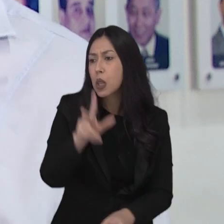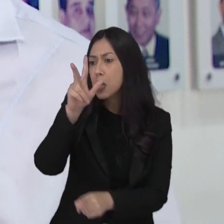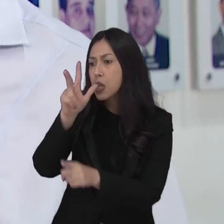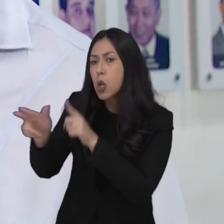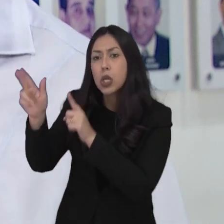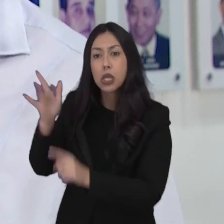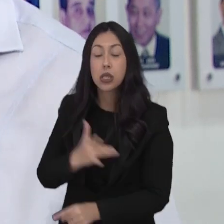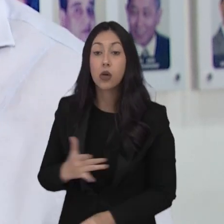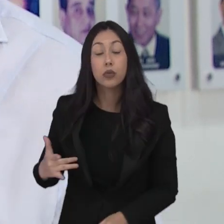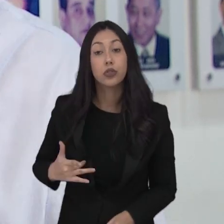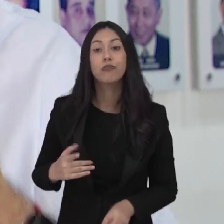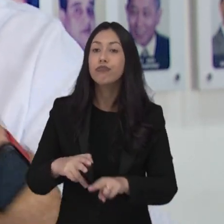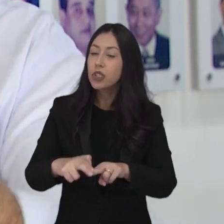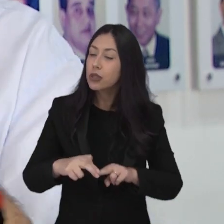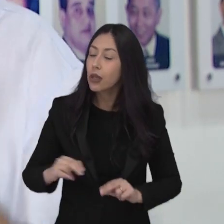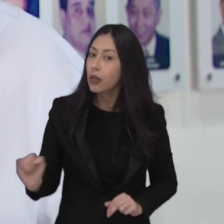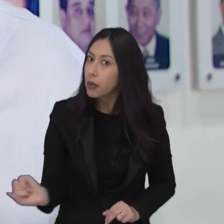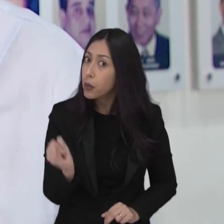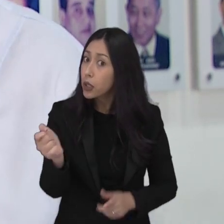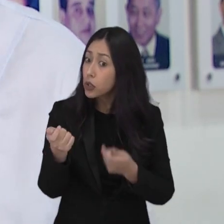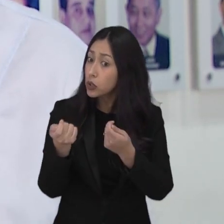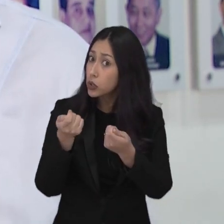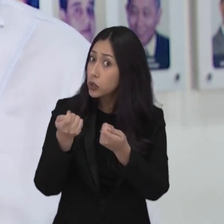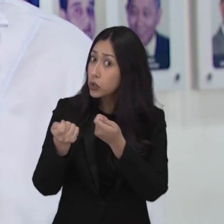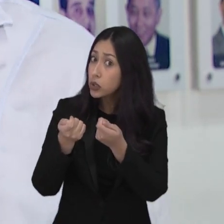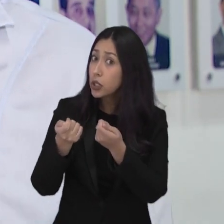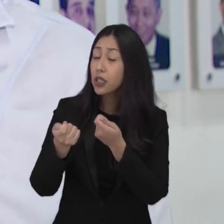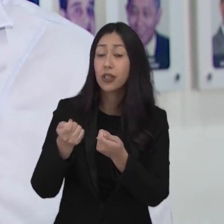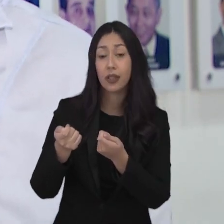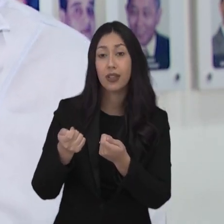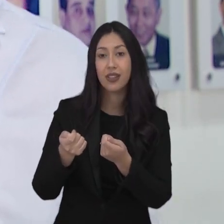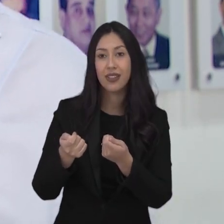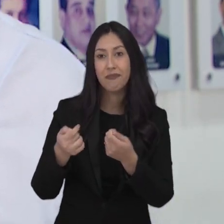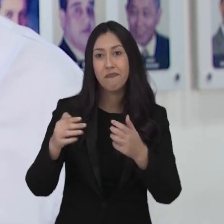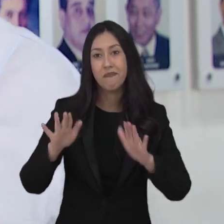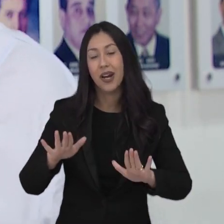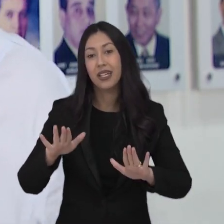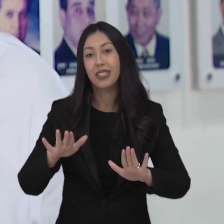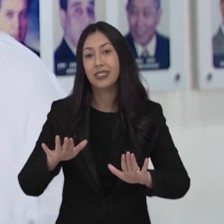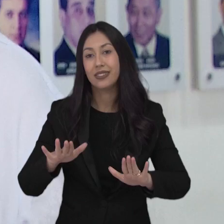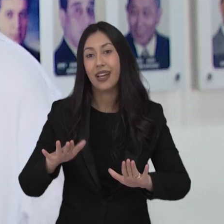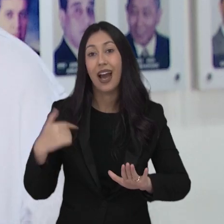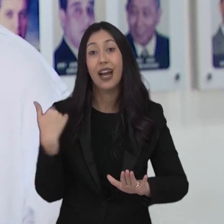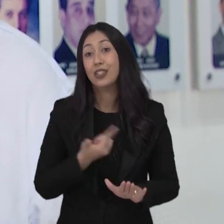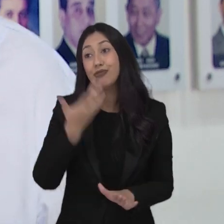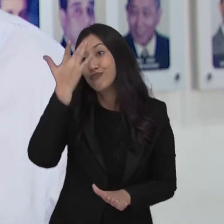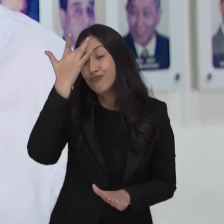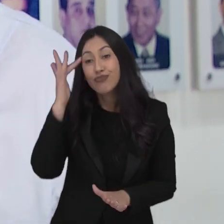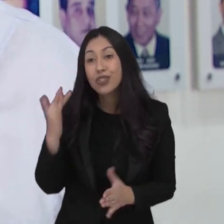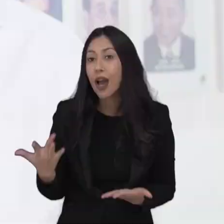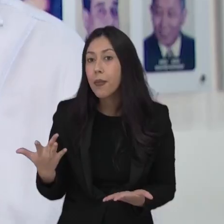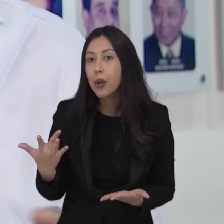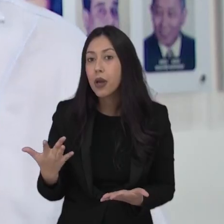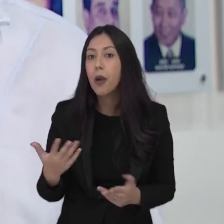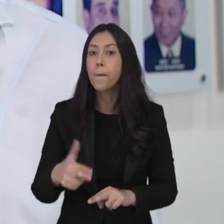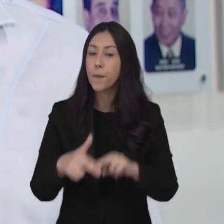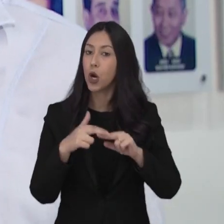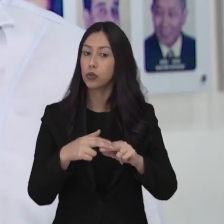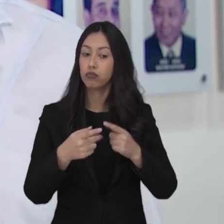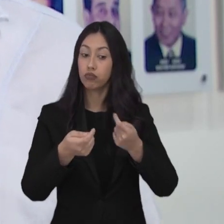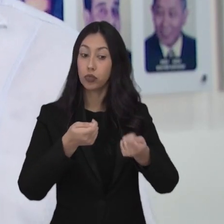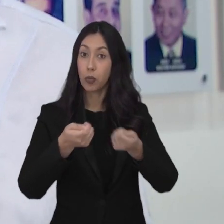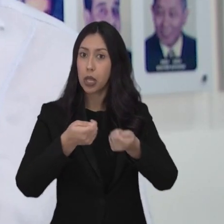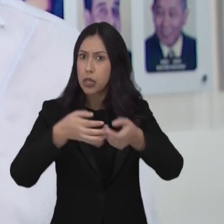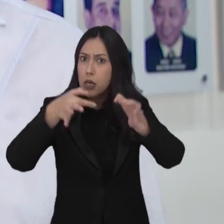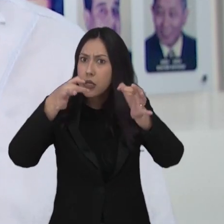educação, cortes na saúde. Então, a importância de gerir muito bem é que a gente não ouça, né? Não tem essa realidade dos cortes. Então, a